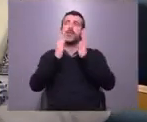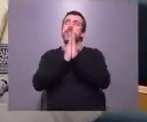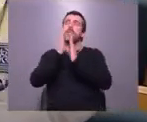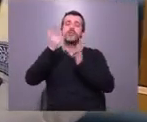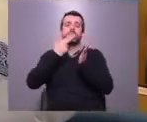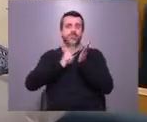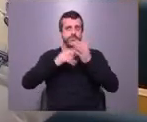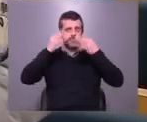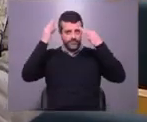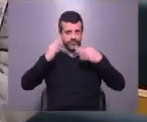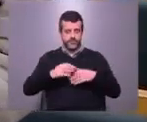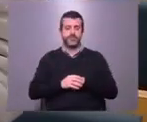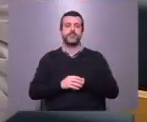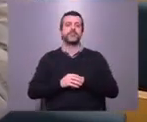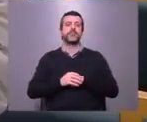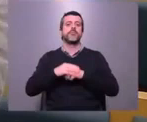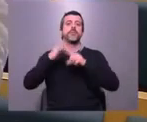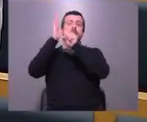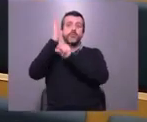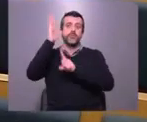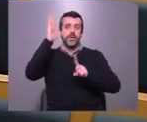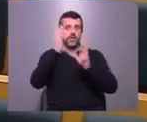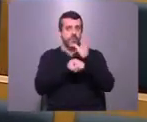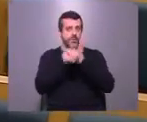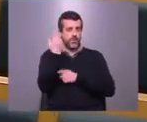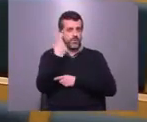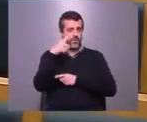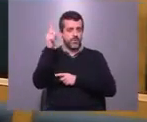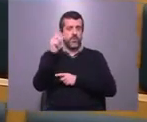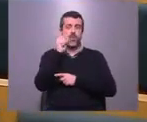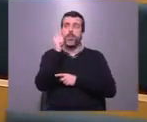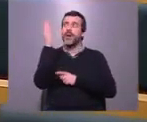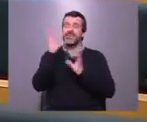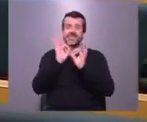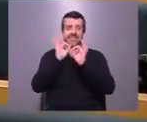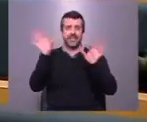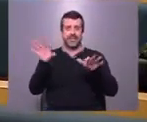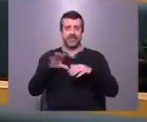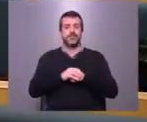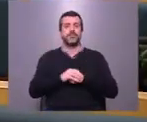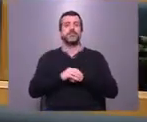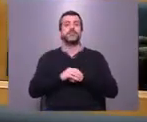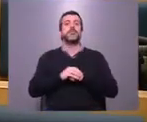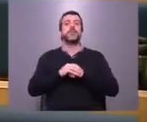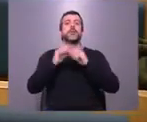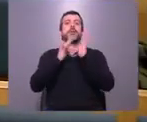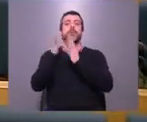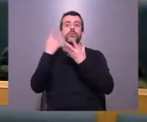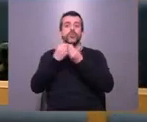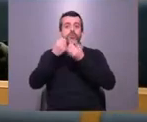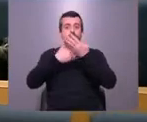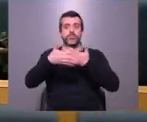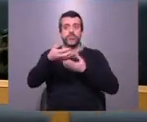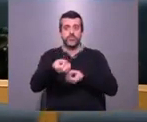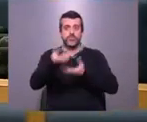Deus verdadeiro de Deus verdadeiro, gerado, não criado, consubstancial ao Pai. Por Ele todas as coisas